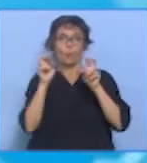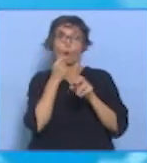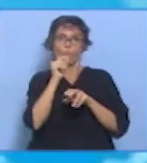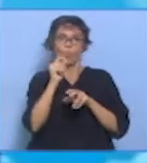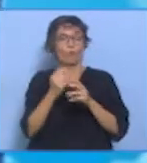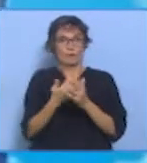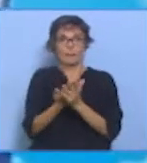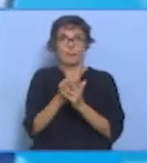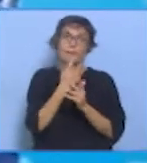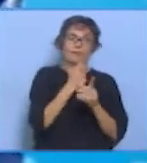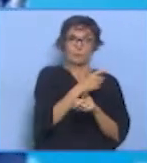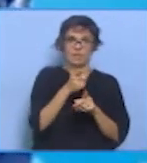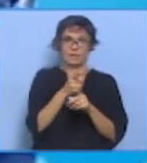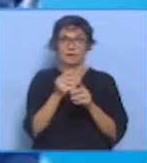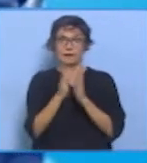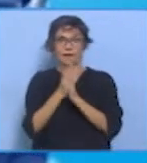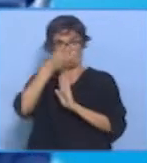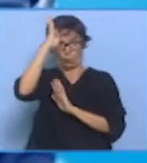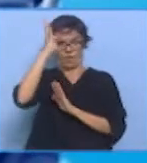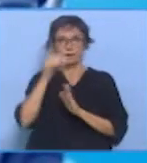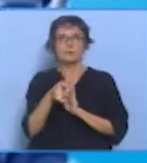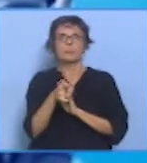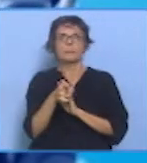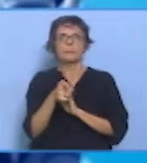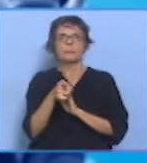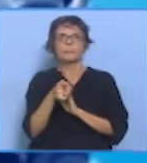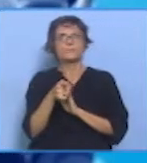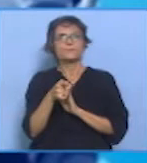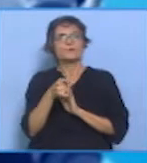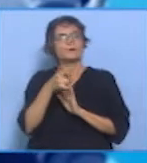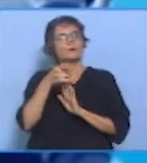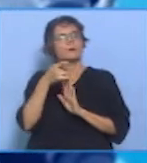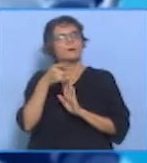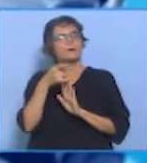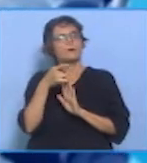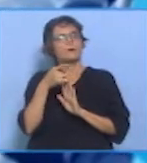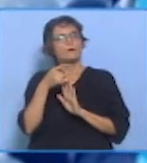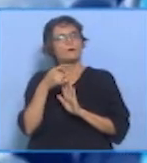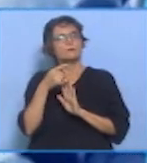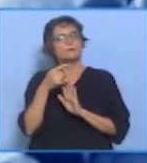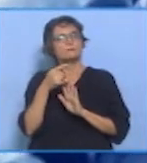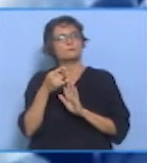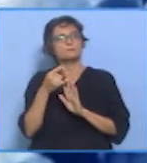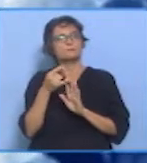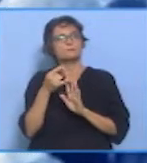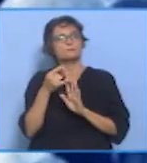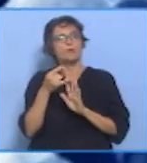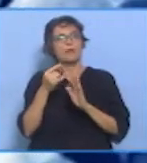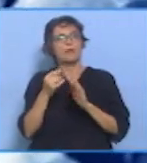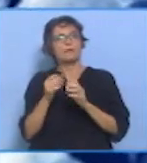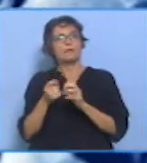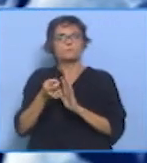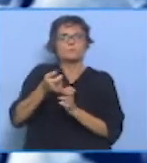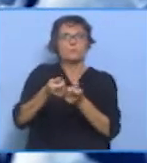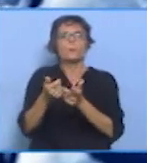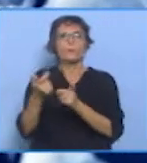Romana, levou a continuamente a aproximar-se cada vez mais daquilo que era a fé da Igreja. E isso